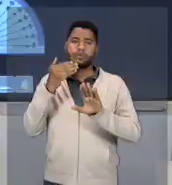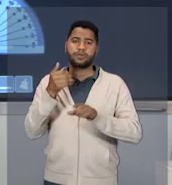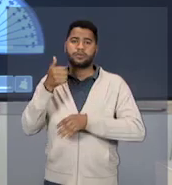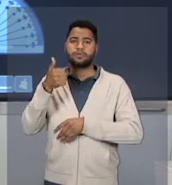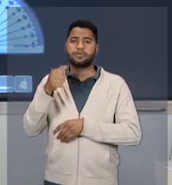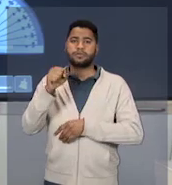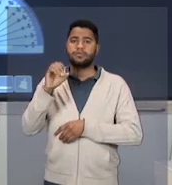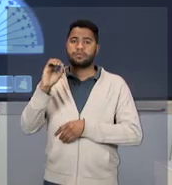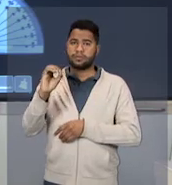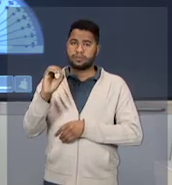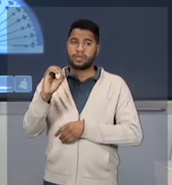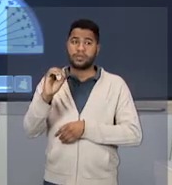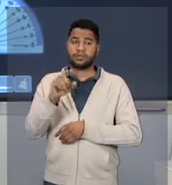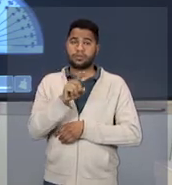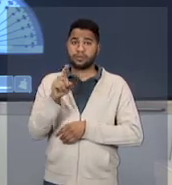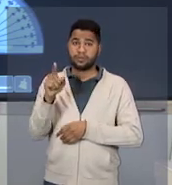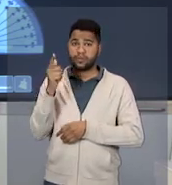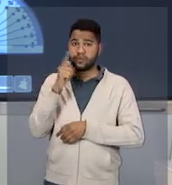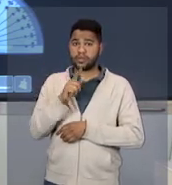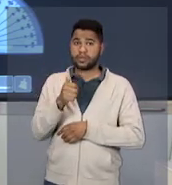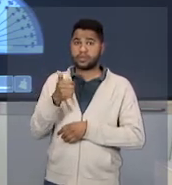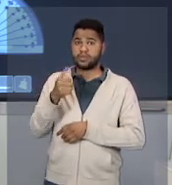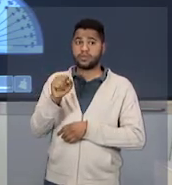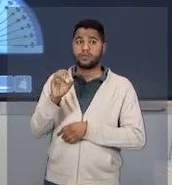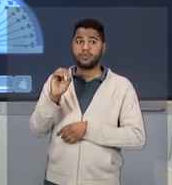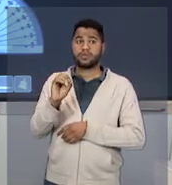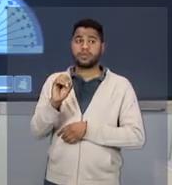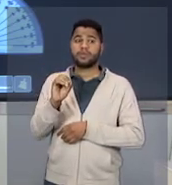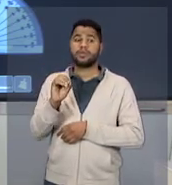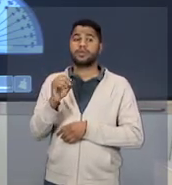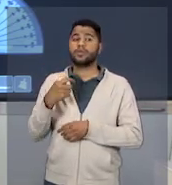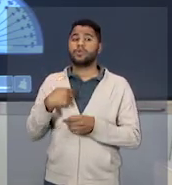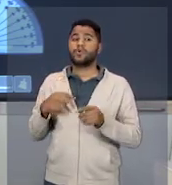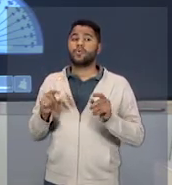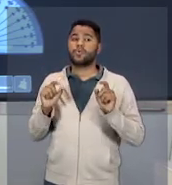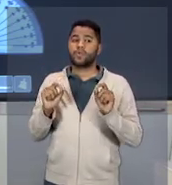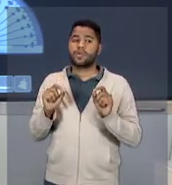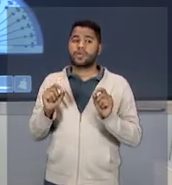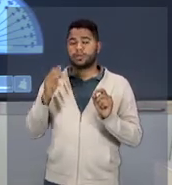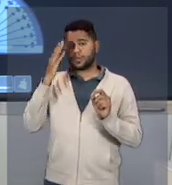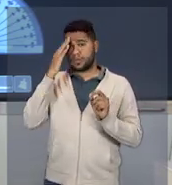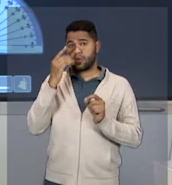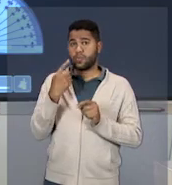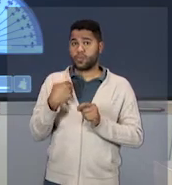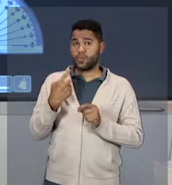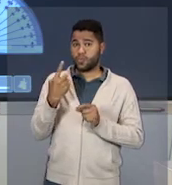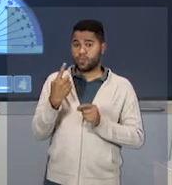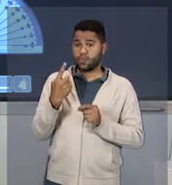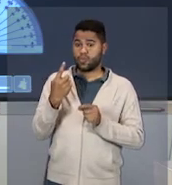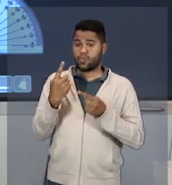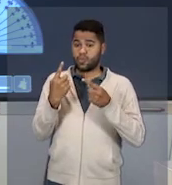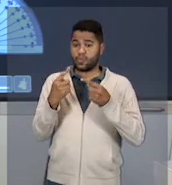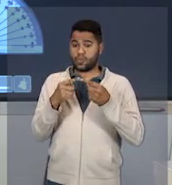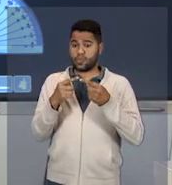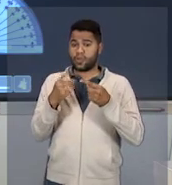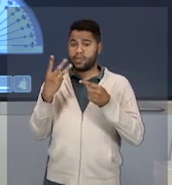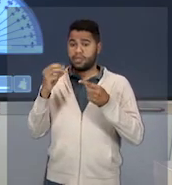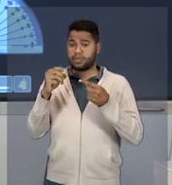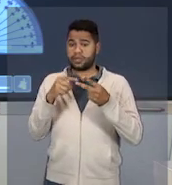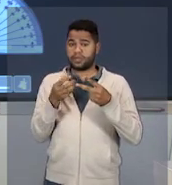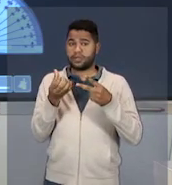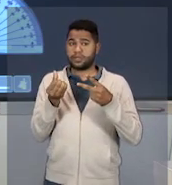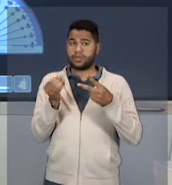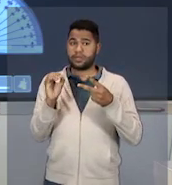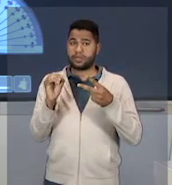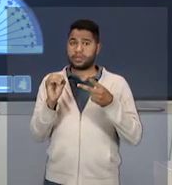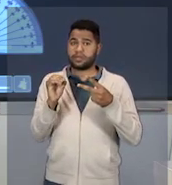180. Então aqui para chegar em 180, eu vou fazer uma coisa. Se eu sei que um é 30, o outro é 60, eu